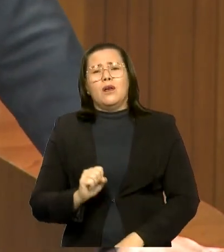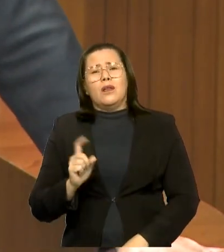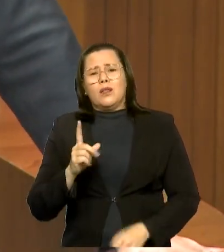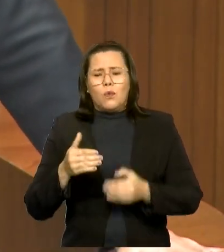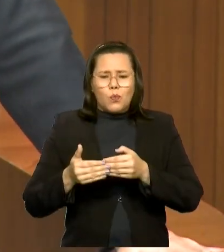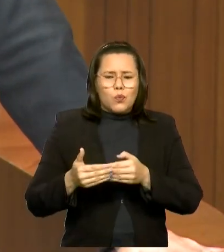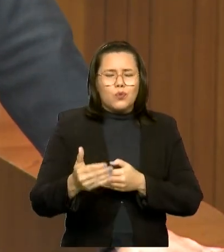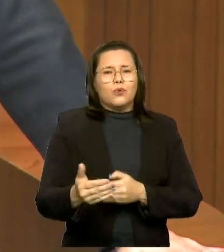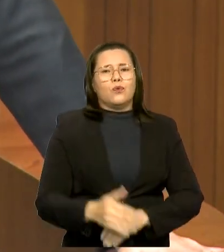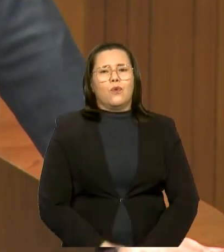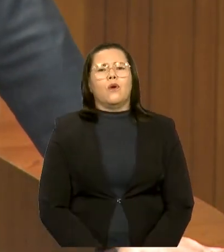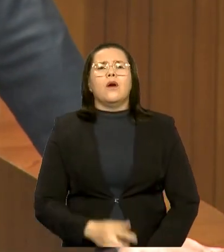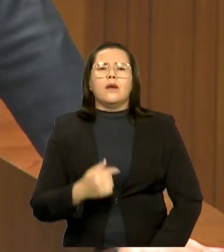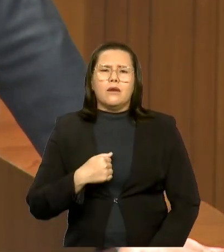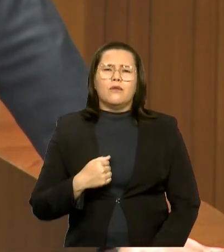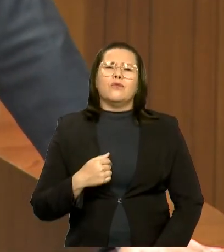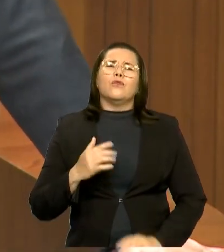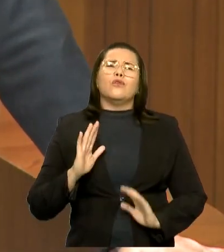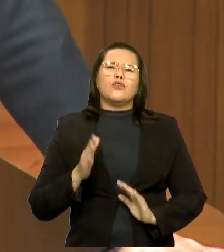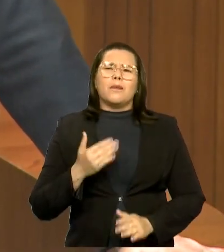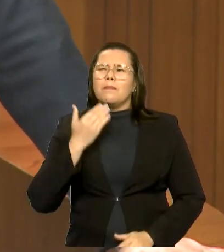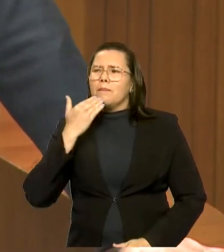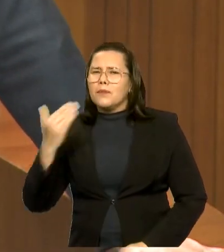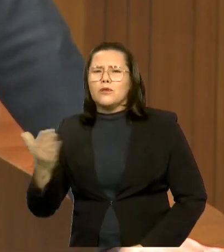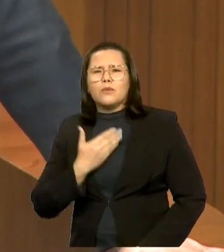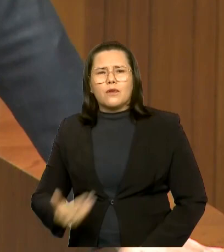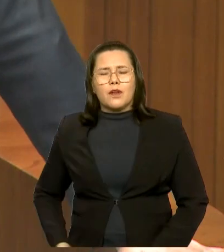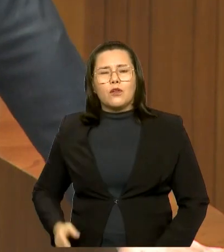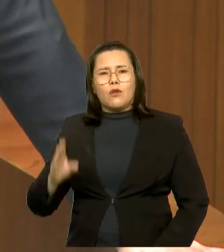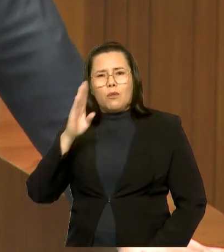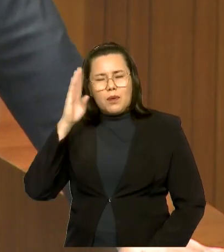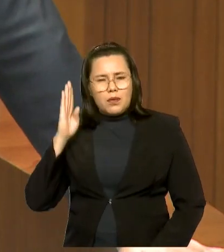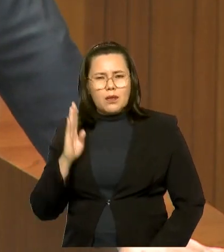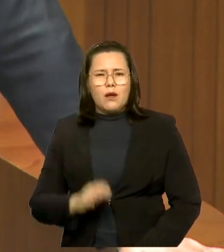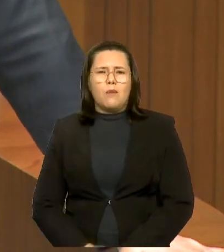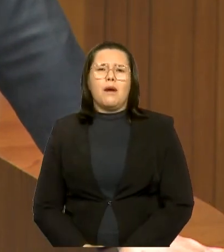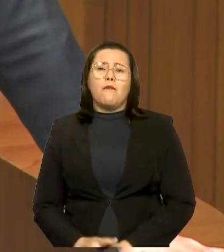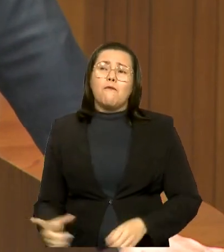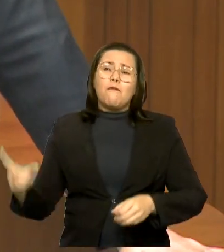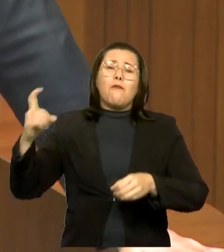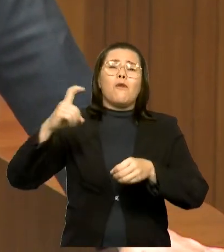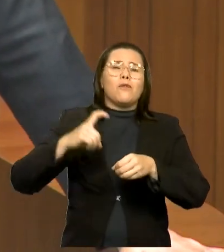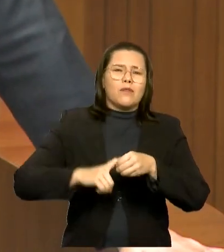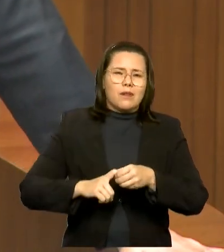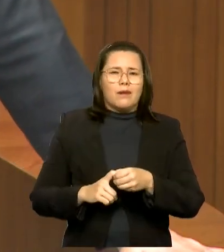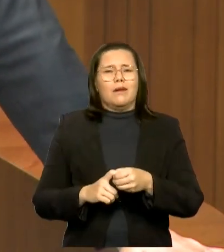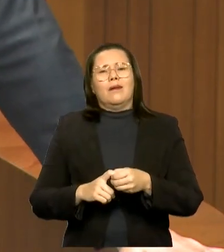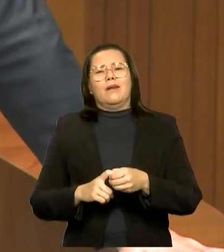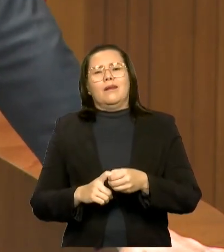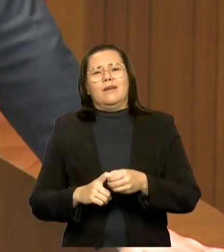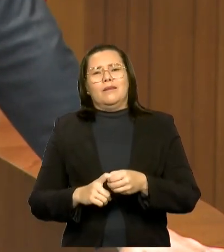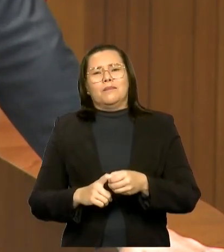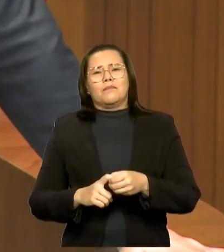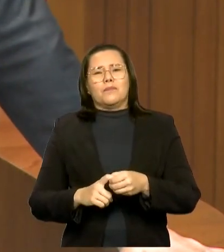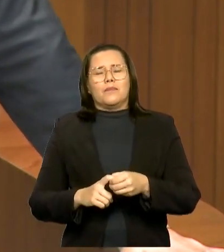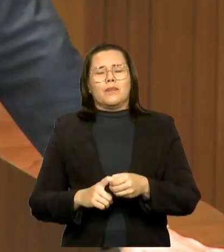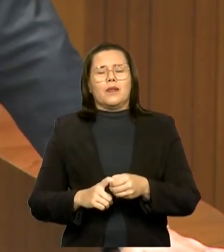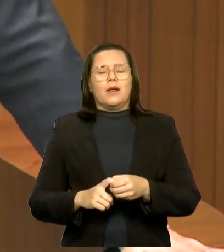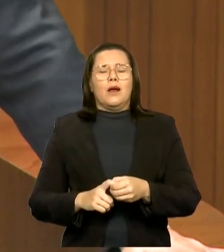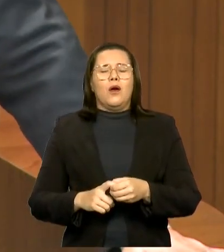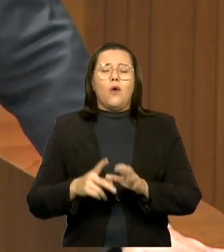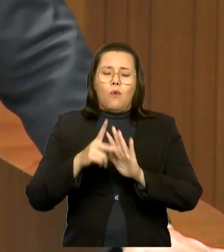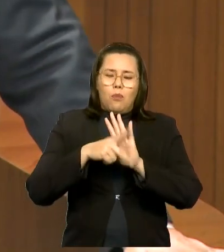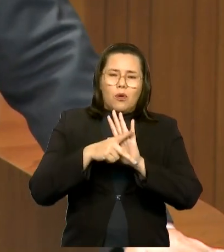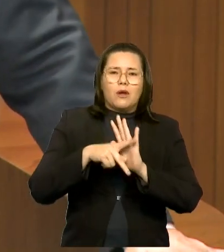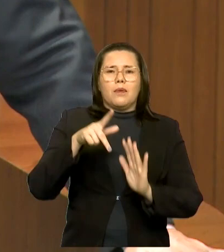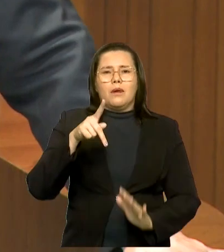indicação para retomar esse ano, porque é muito importante esse programa para a agricultura familiar. Mas compreendi o momento de dificuldade no ano passado